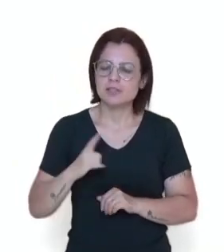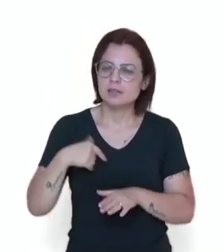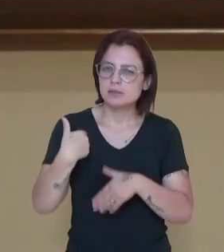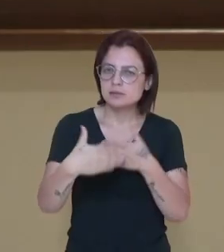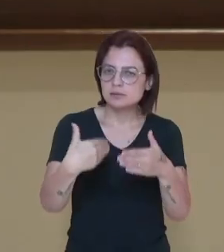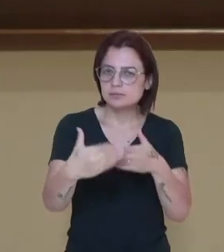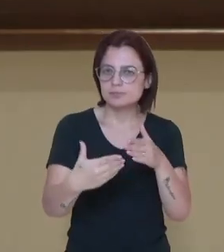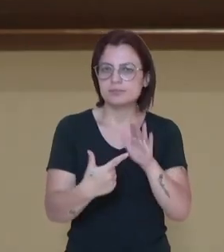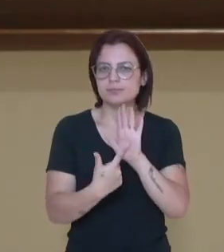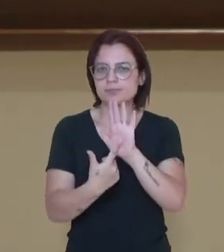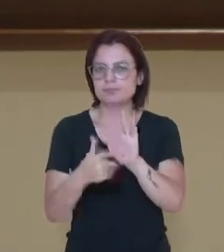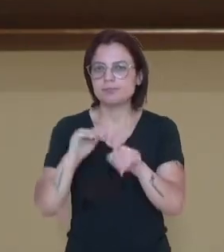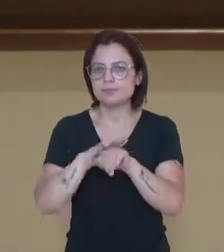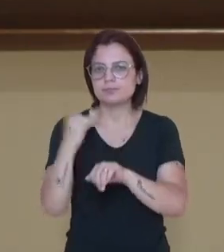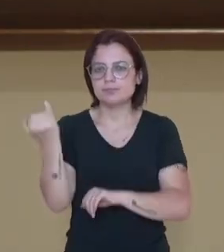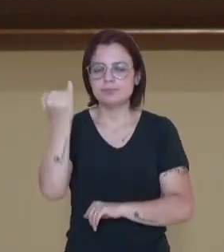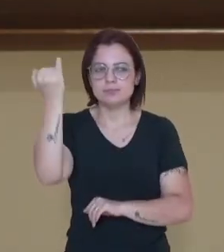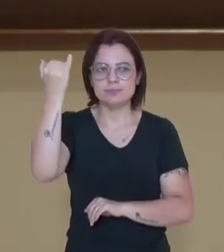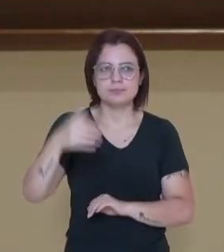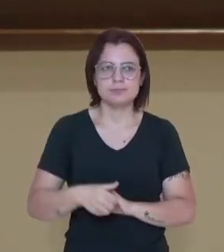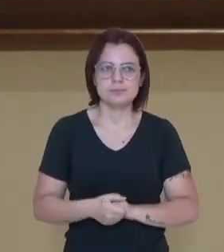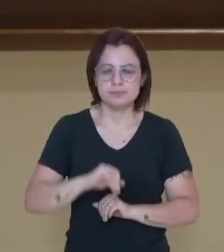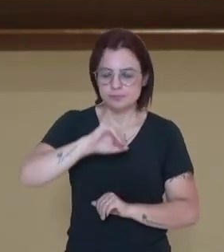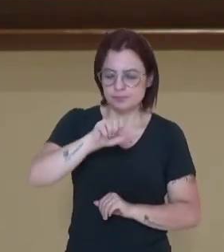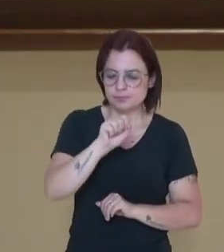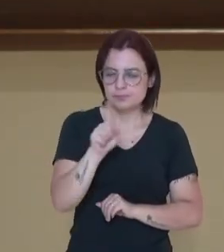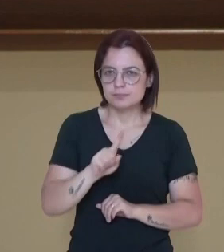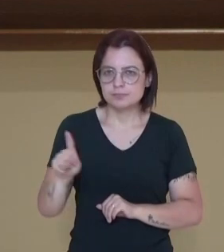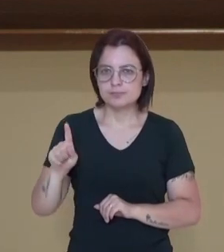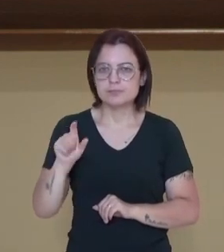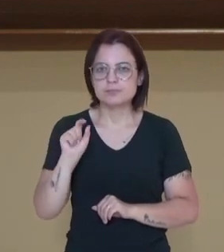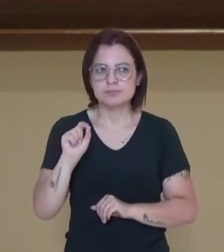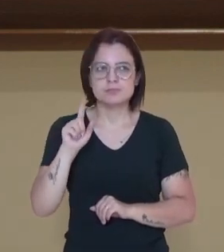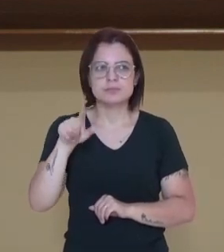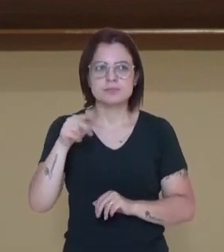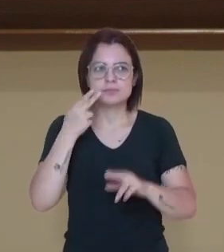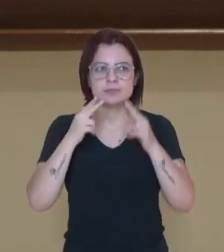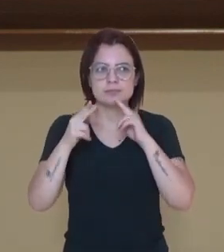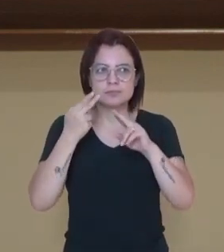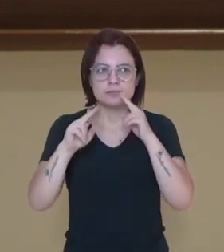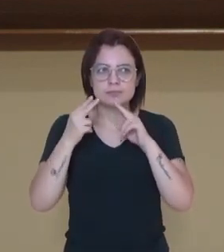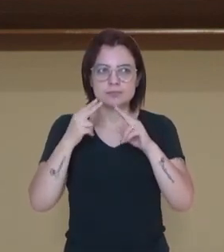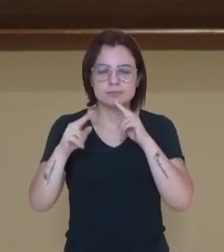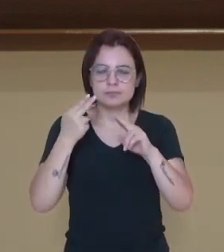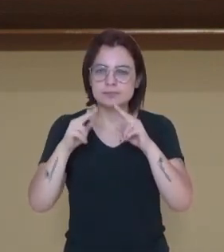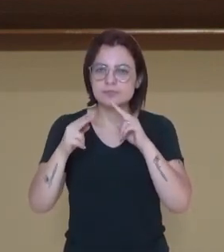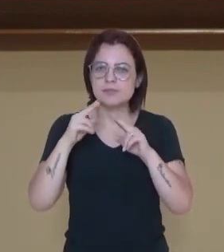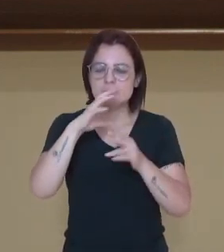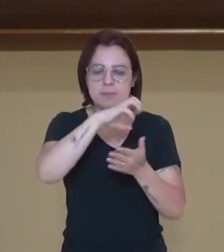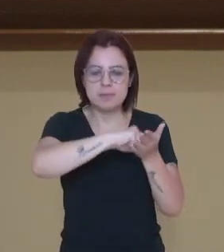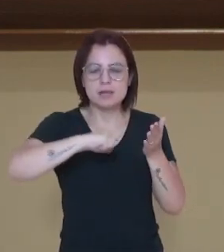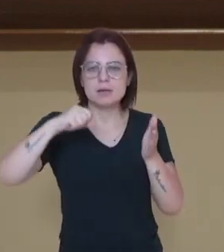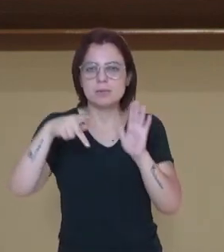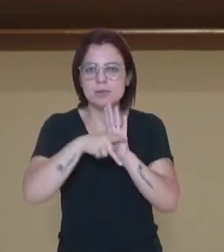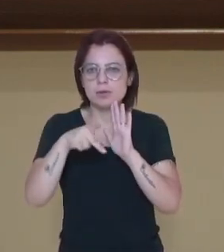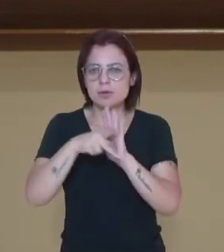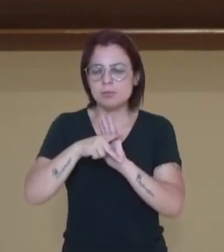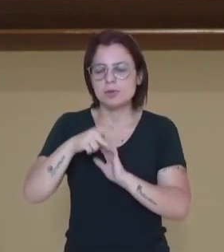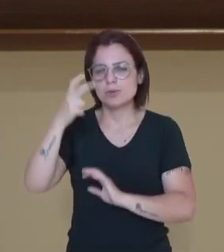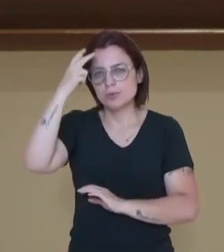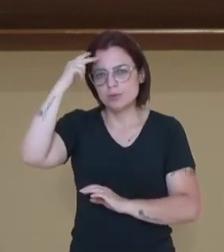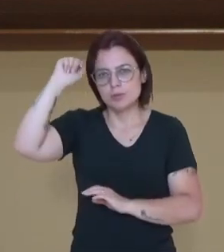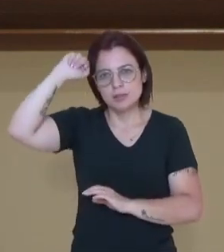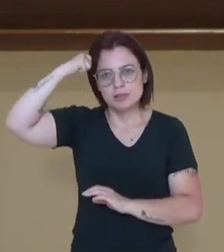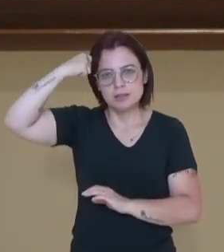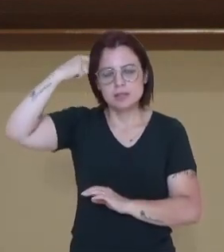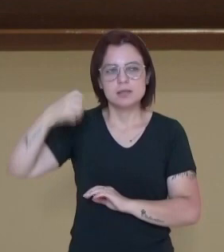desenvolvimento mais importantes. O jazz é música originada da cultura preta,